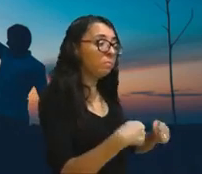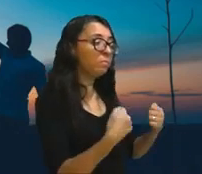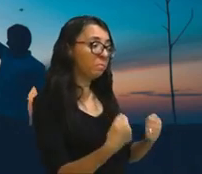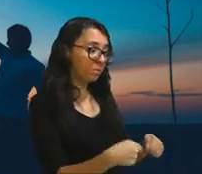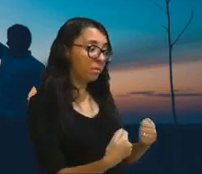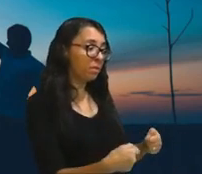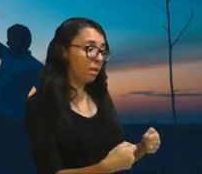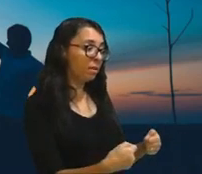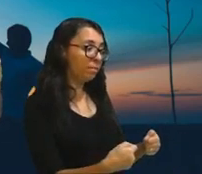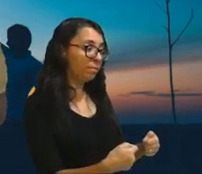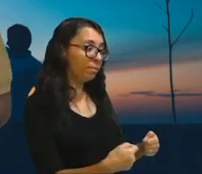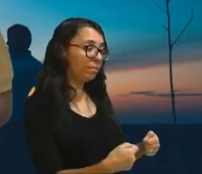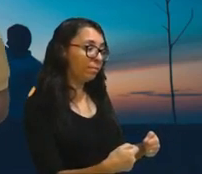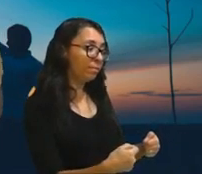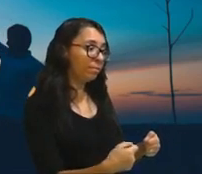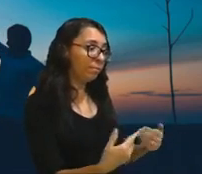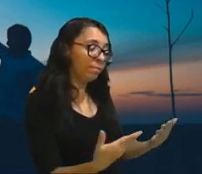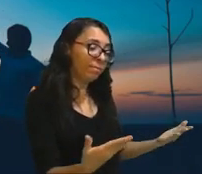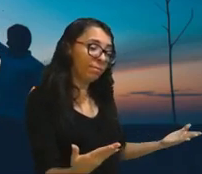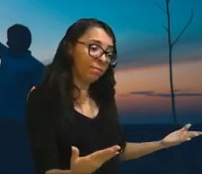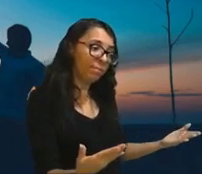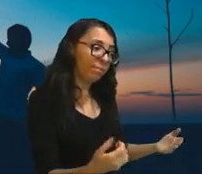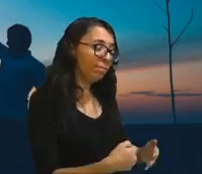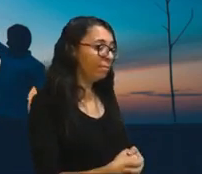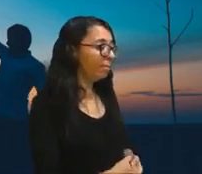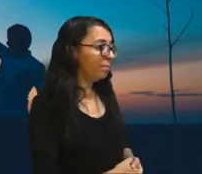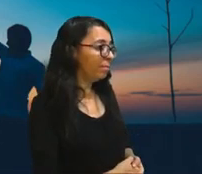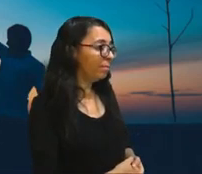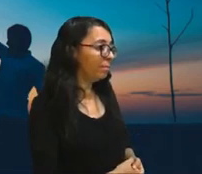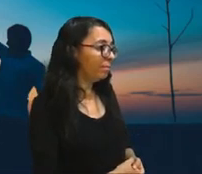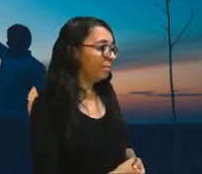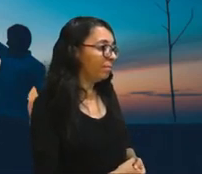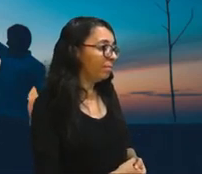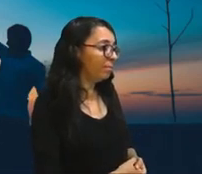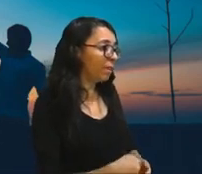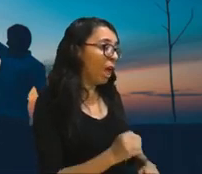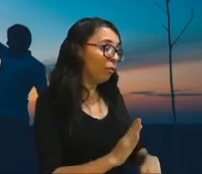nosso lar. Faça de Deus uma força